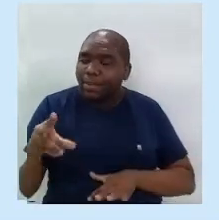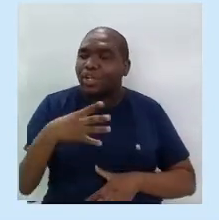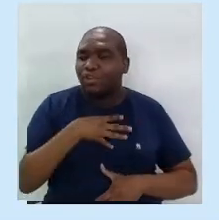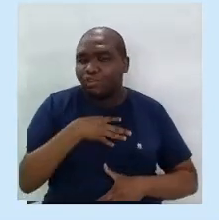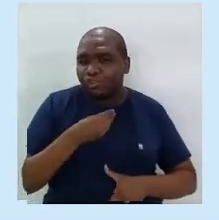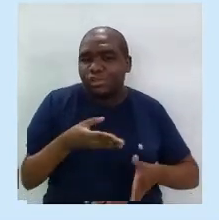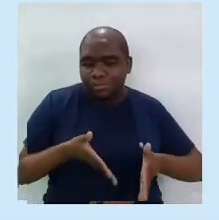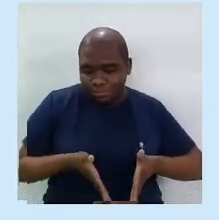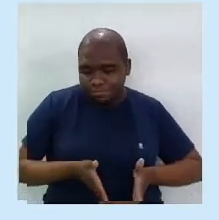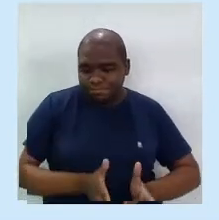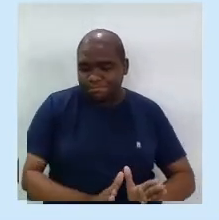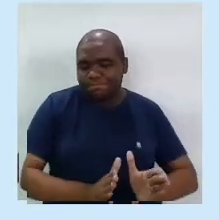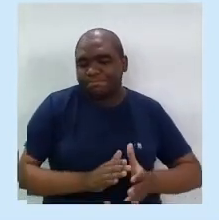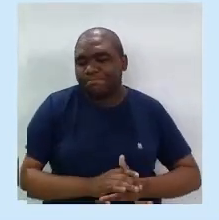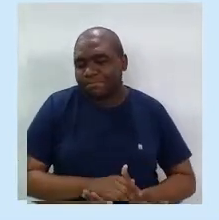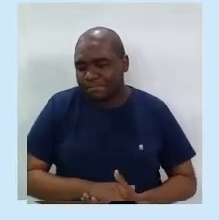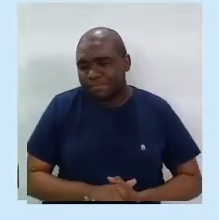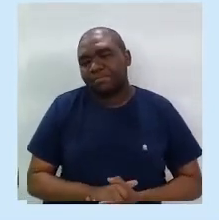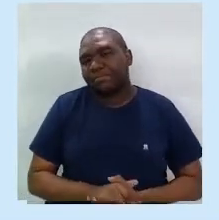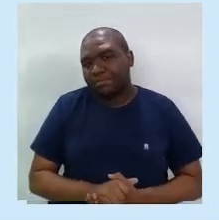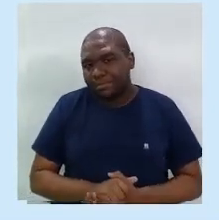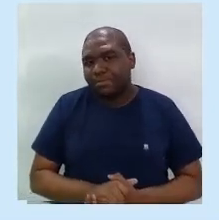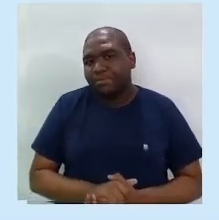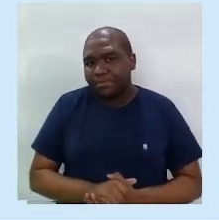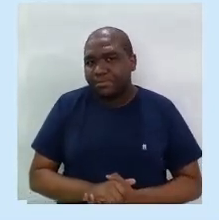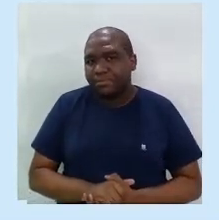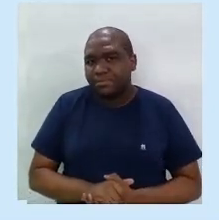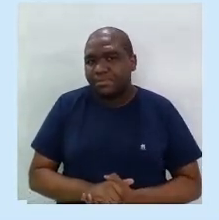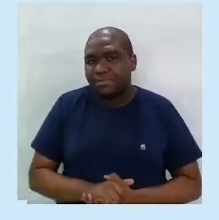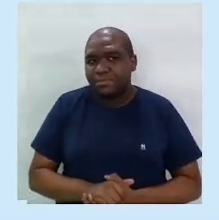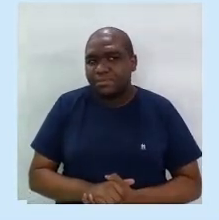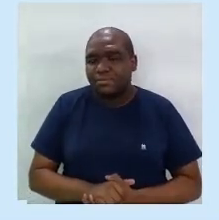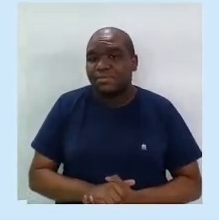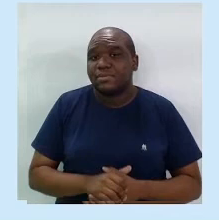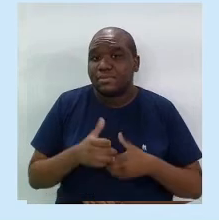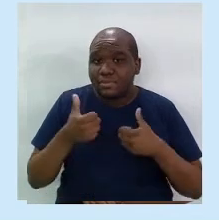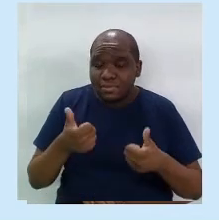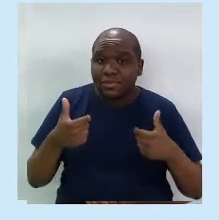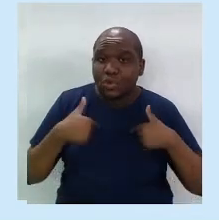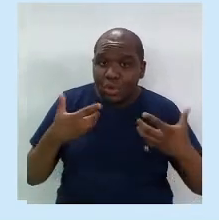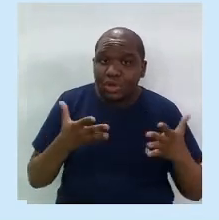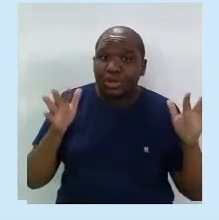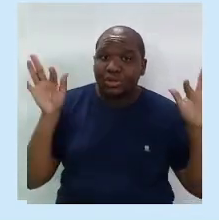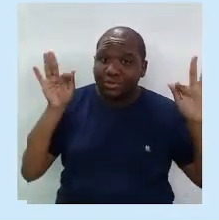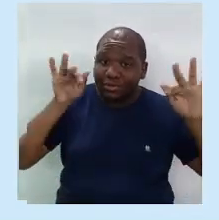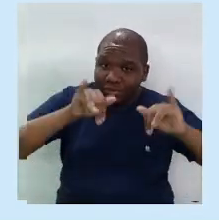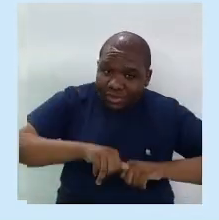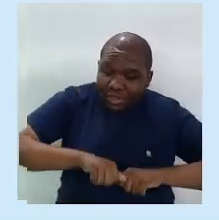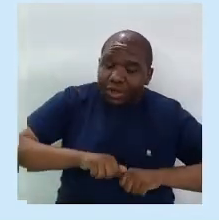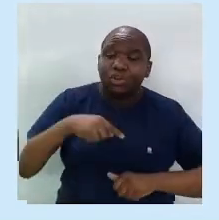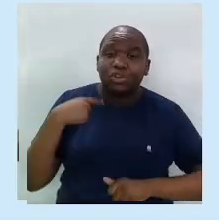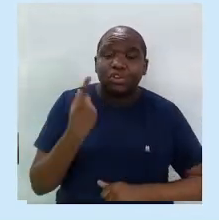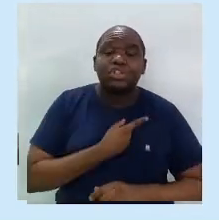e ter a gestação de uma criança. Bom,